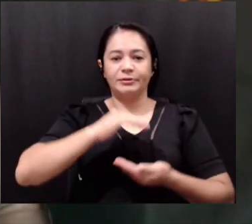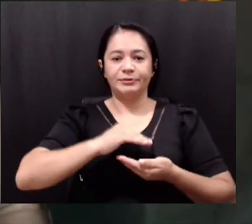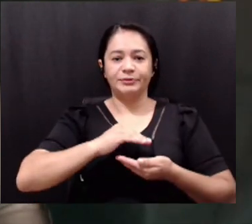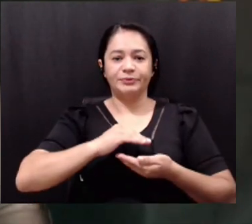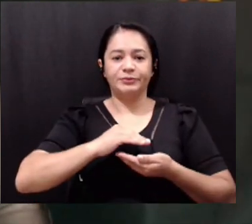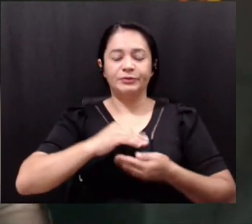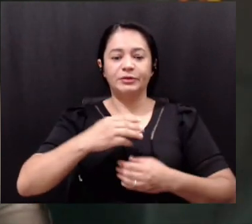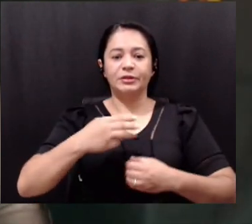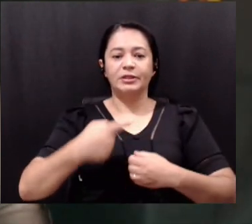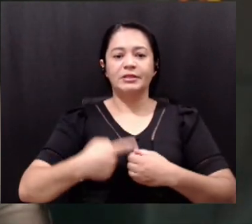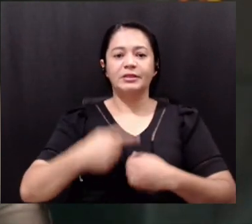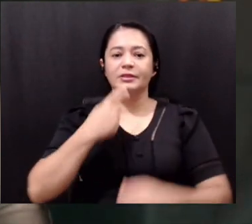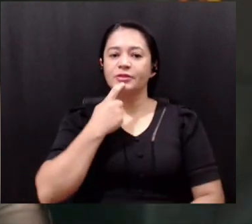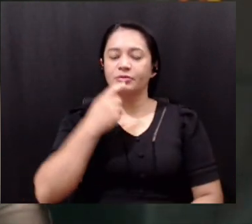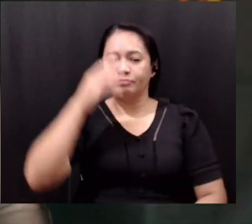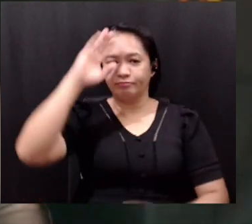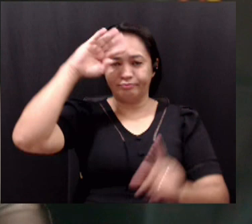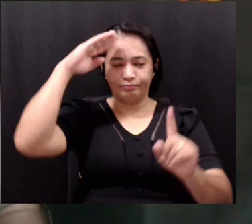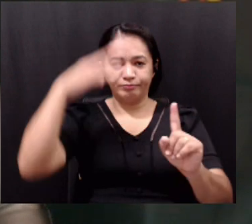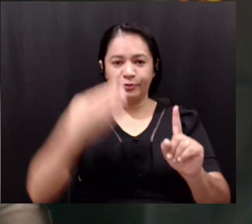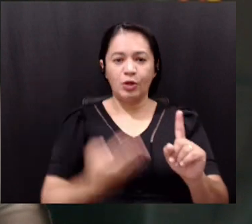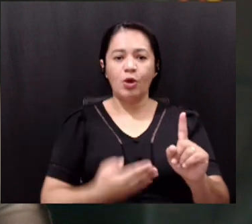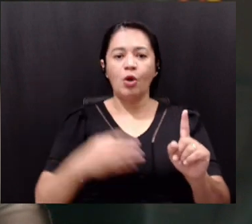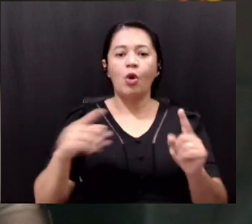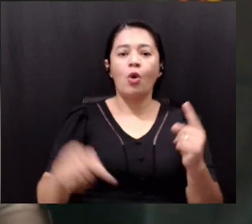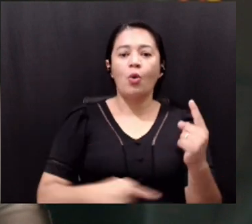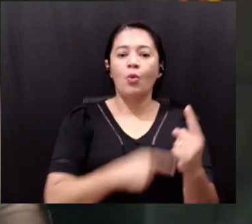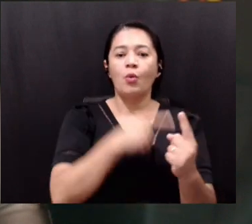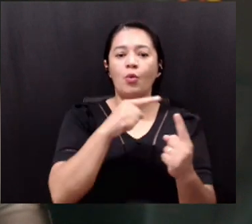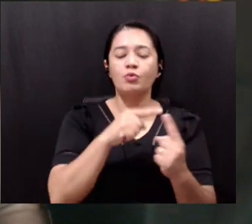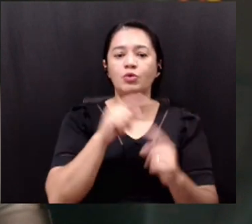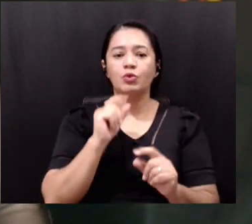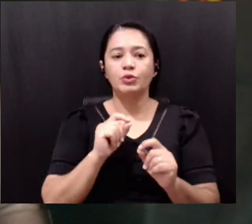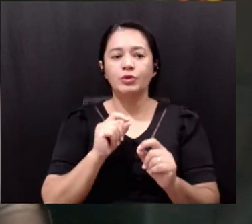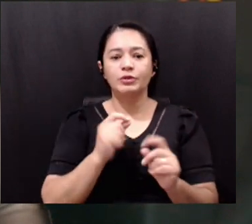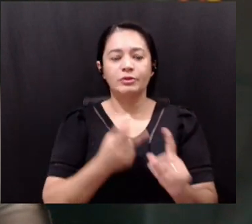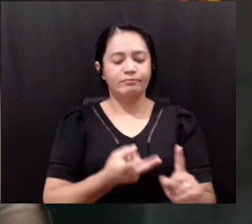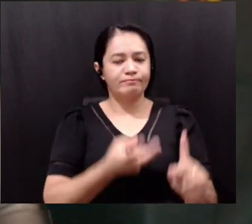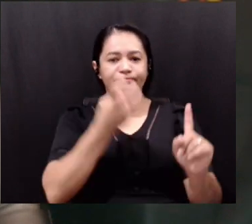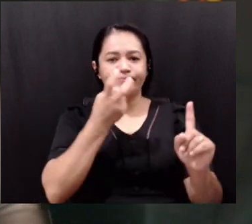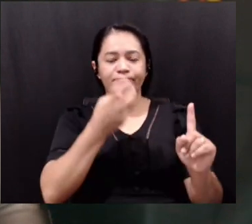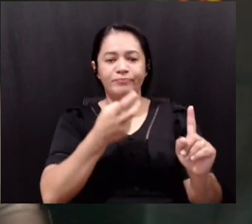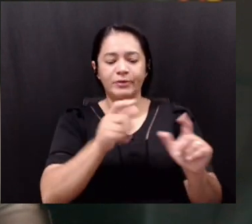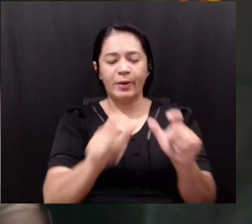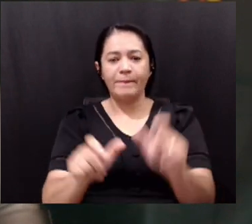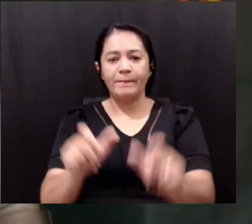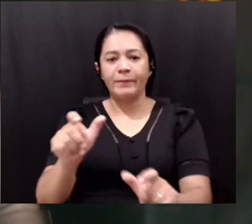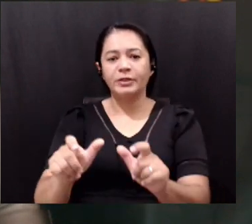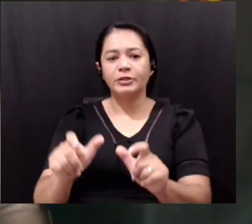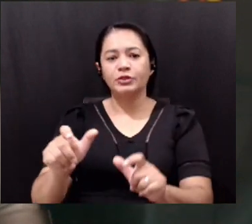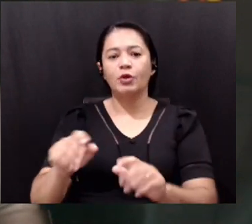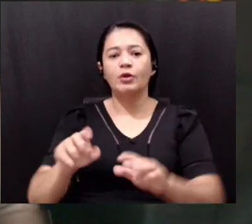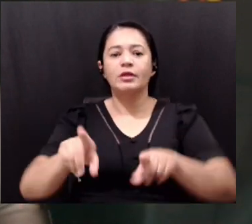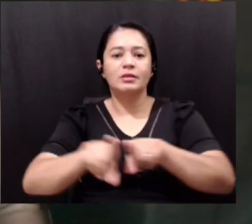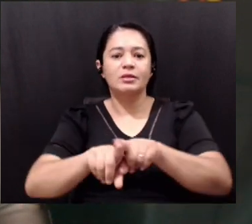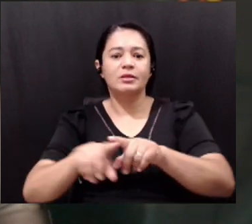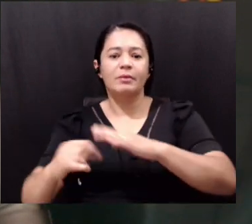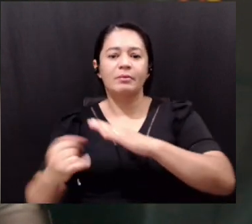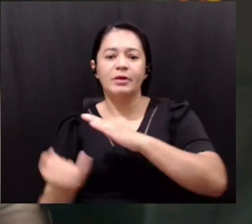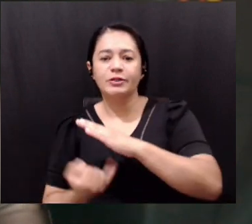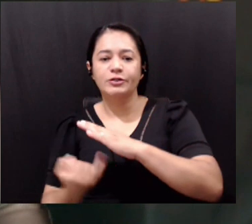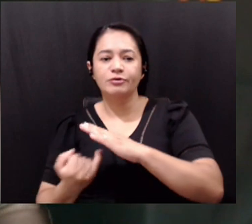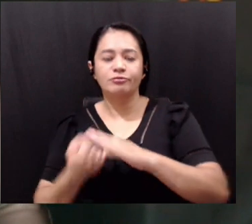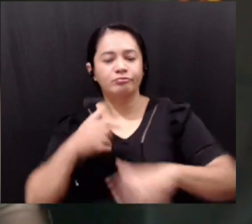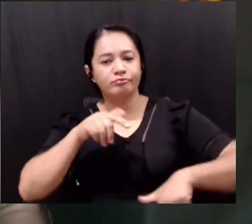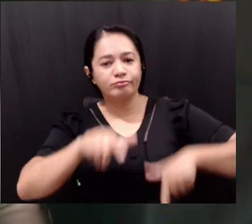honraria tem como objetivo reconhecer e homenagear indivíduos e instituições que tenham prestado